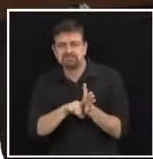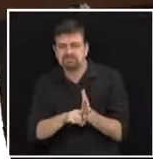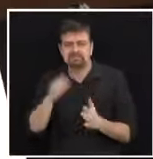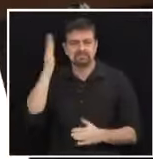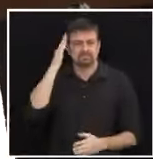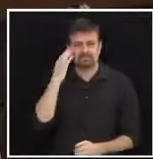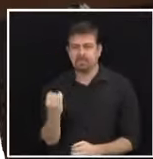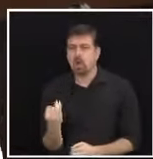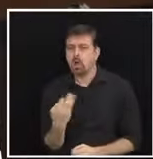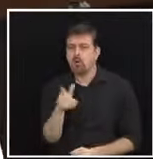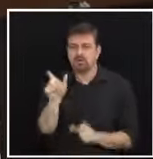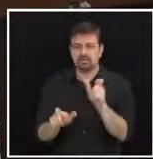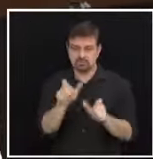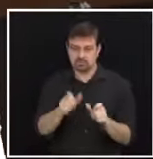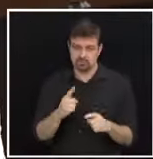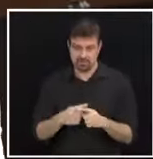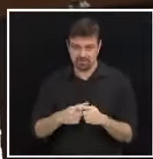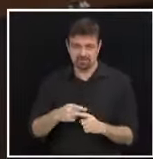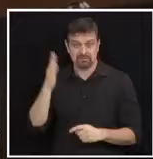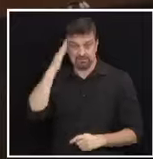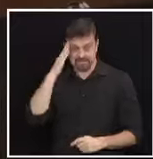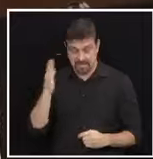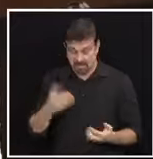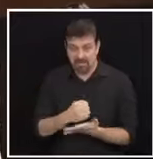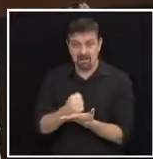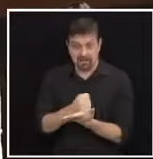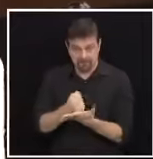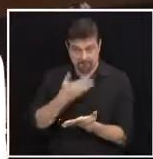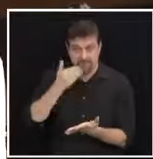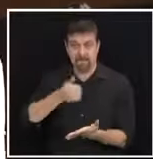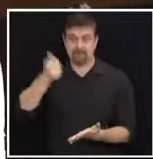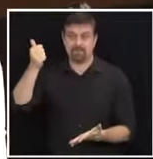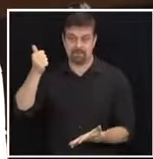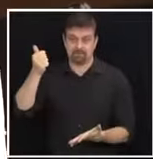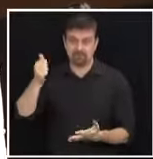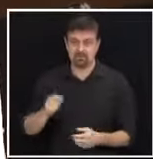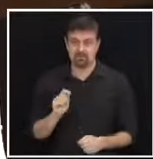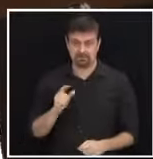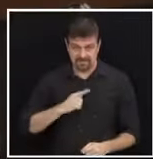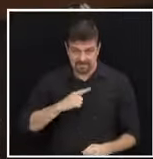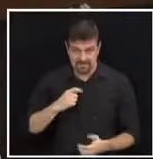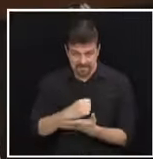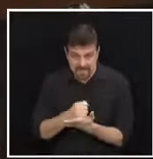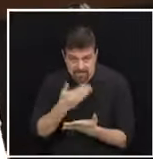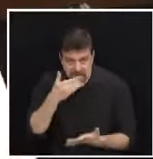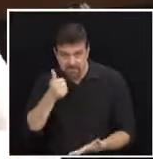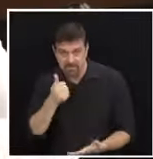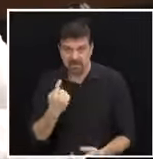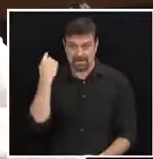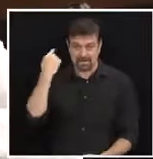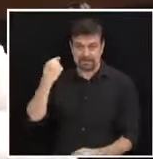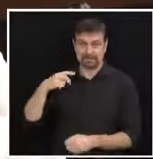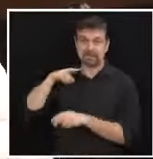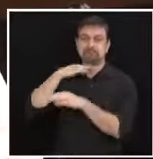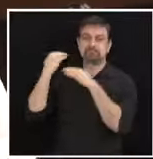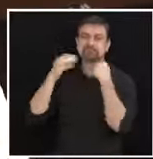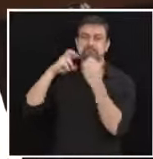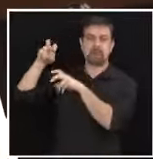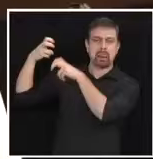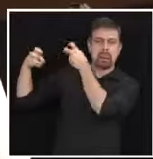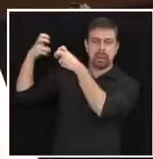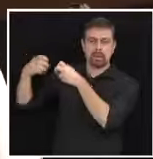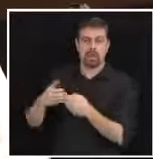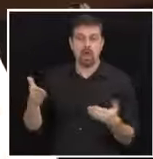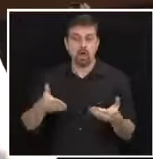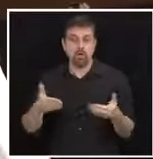pode saber? Porque eu sei que os tratamentos são mais eficazes. Não mata mais porque tem tratamento mais eficaz? Ou as pessoas